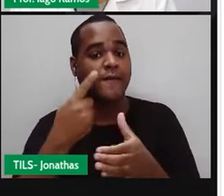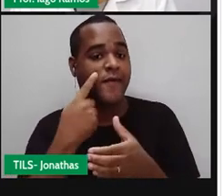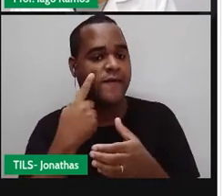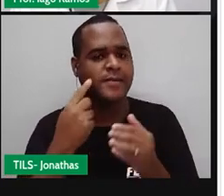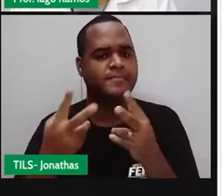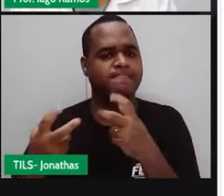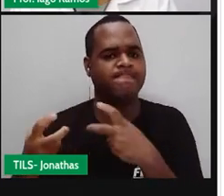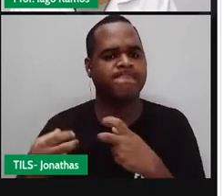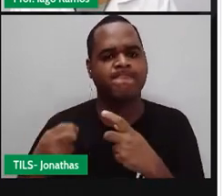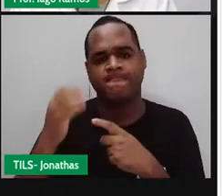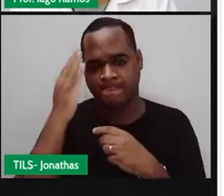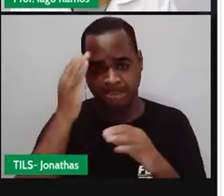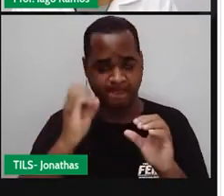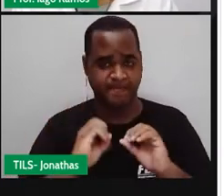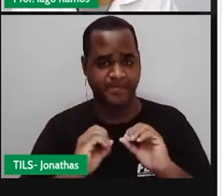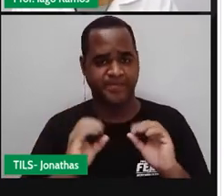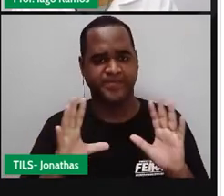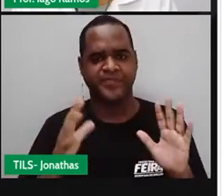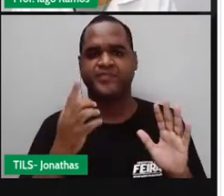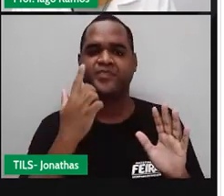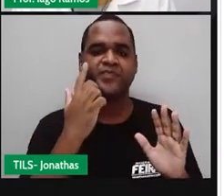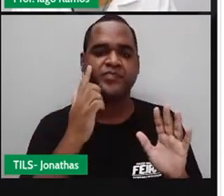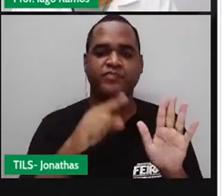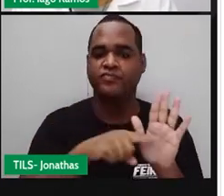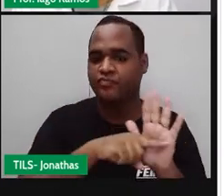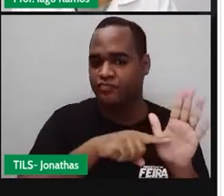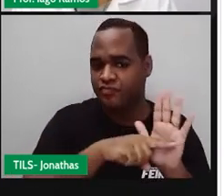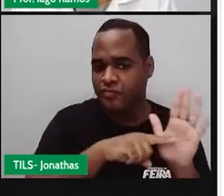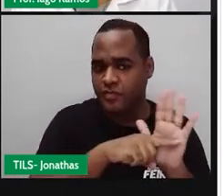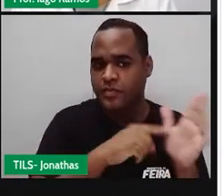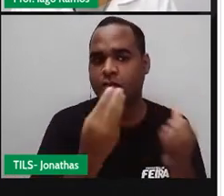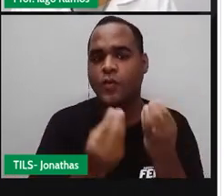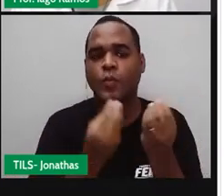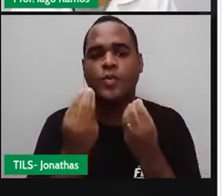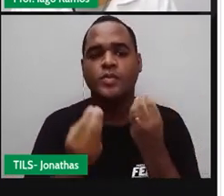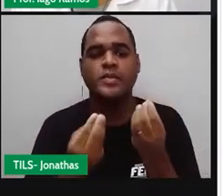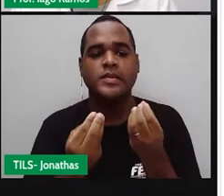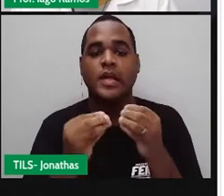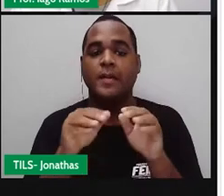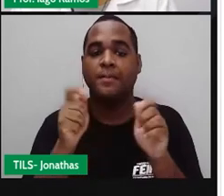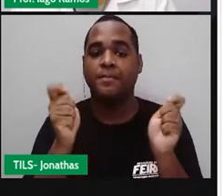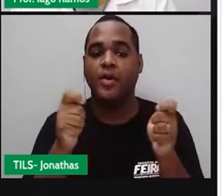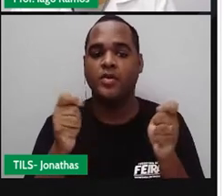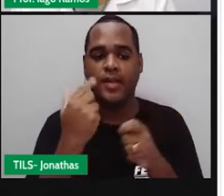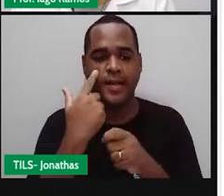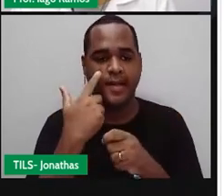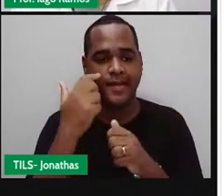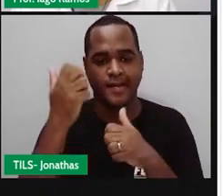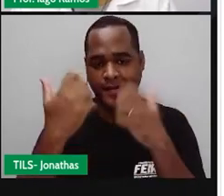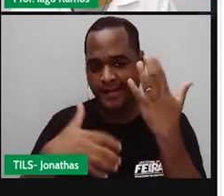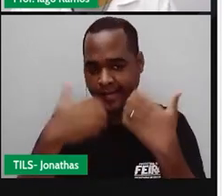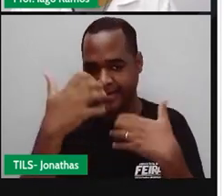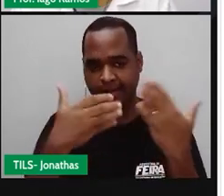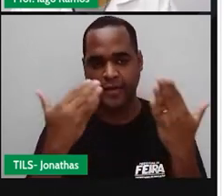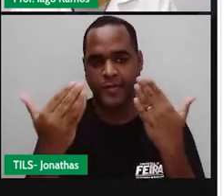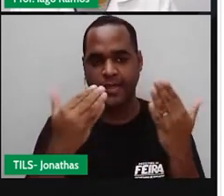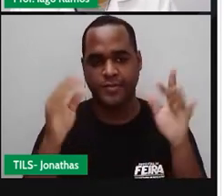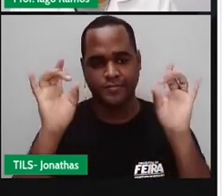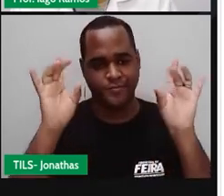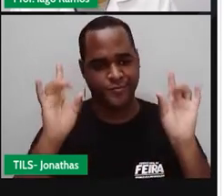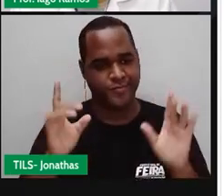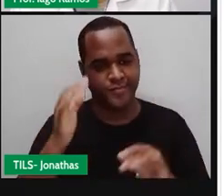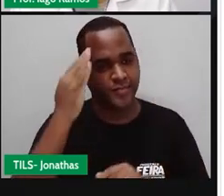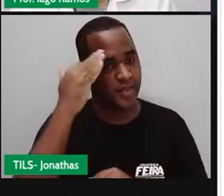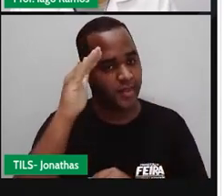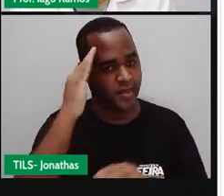é tentar analisar o desempenho que pode o sentado de uma maneira muito especial